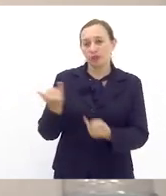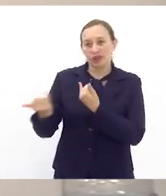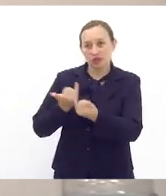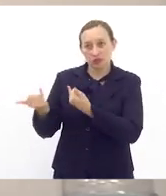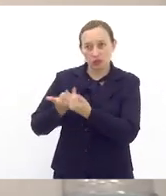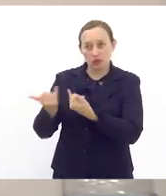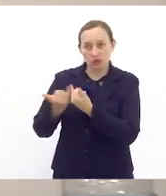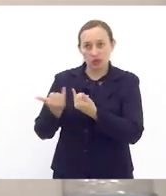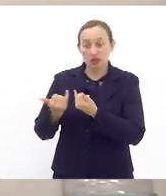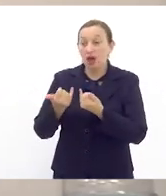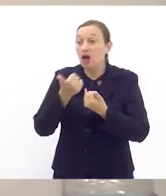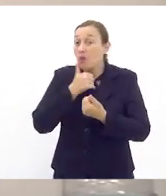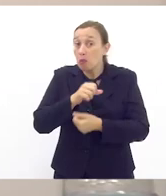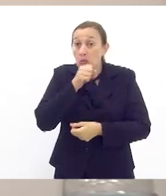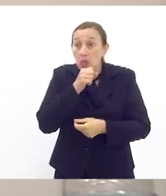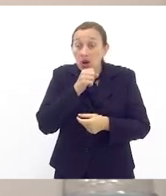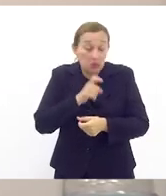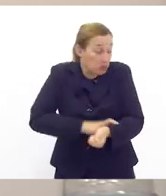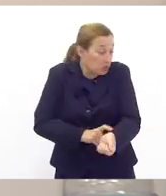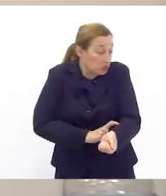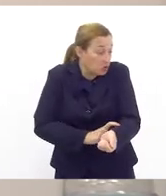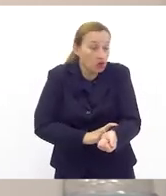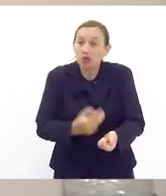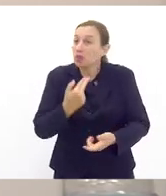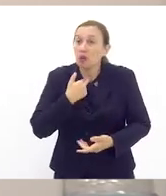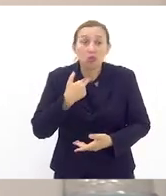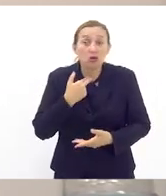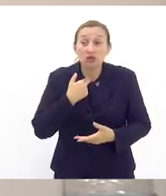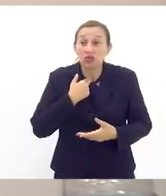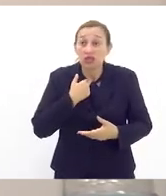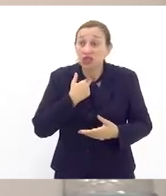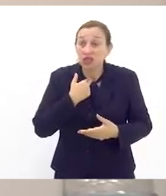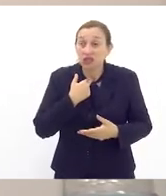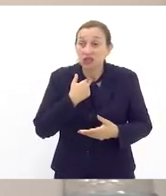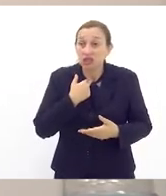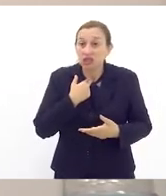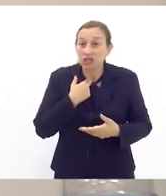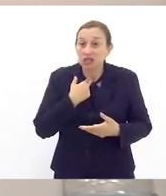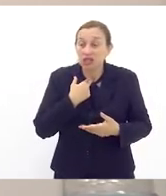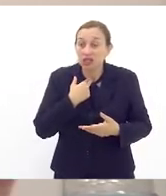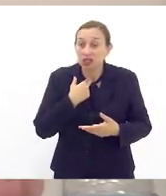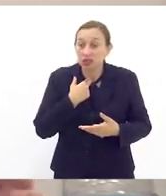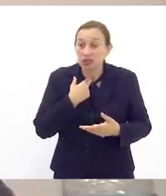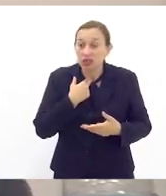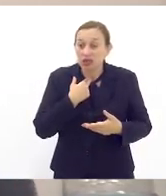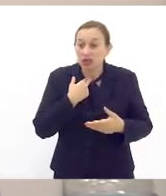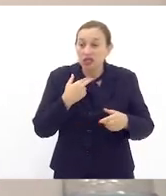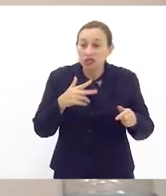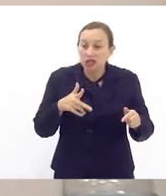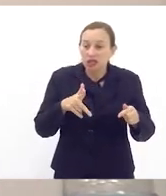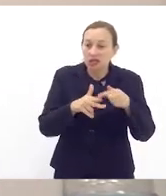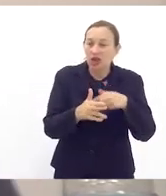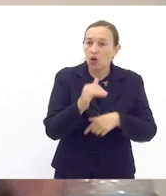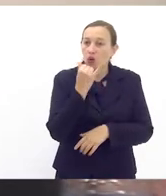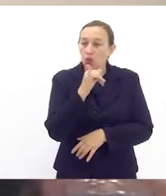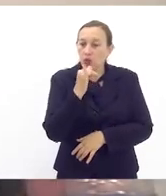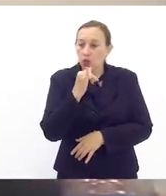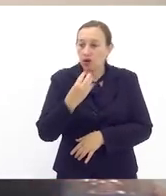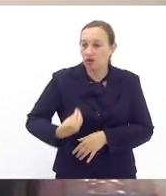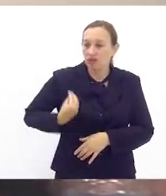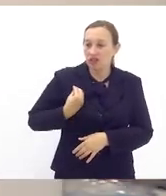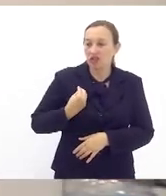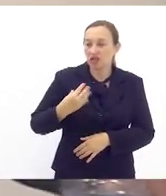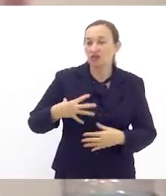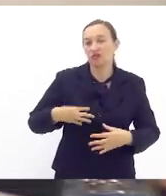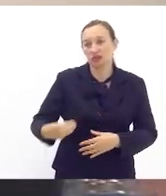desesperadas que não podiam sequer ligar os equipamentos necessários para sobrevivência dos seus filhos eu receber